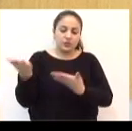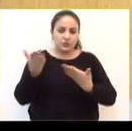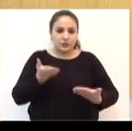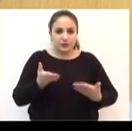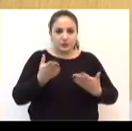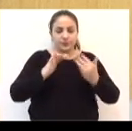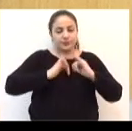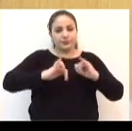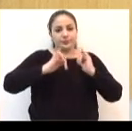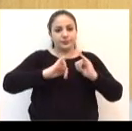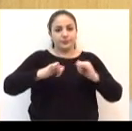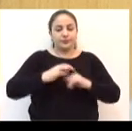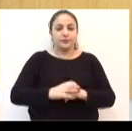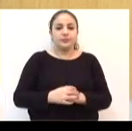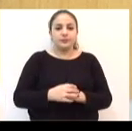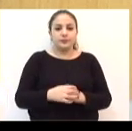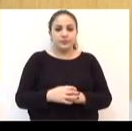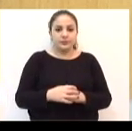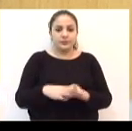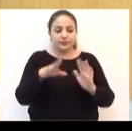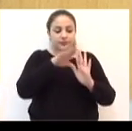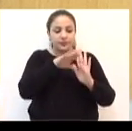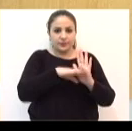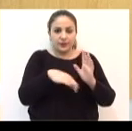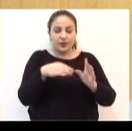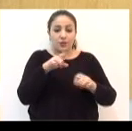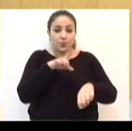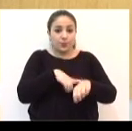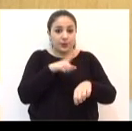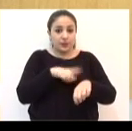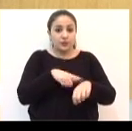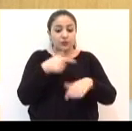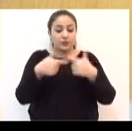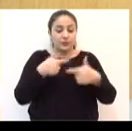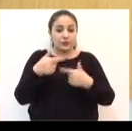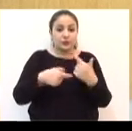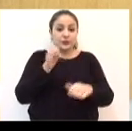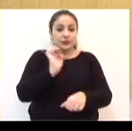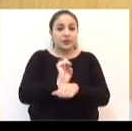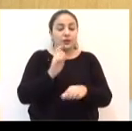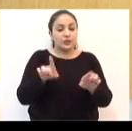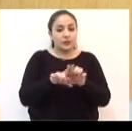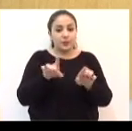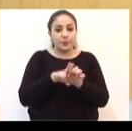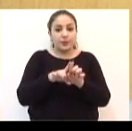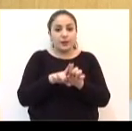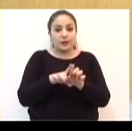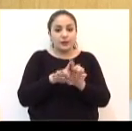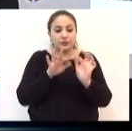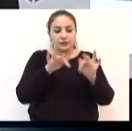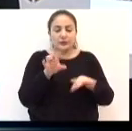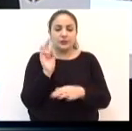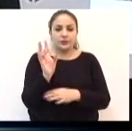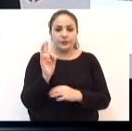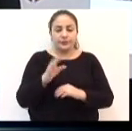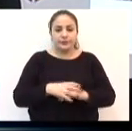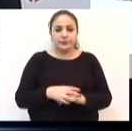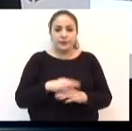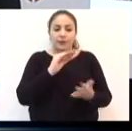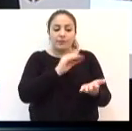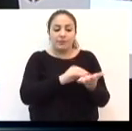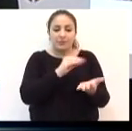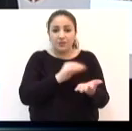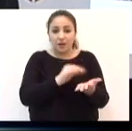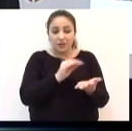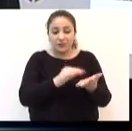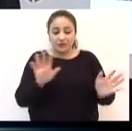programa. Em pauta, a situação dos servidores do Estado e também o combate à drogadição. Pela falta de